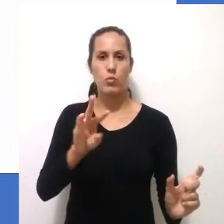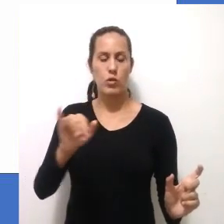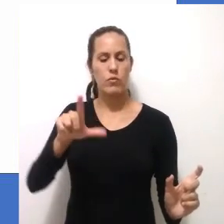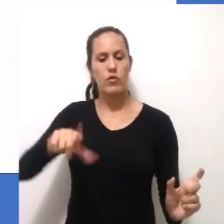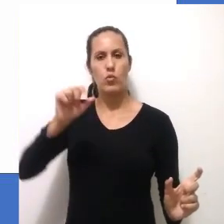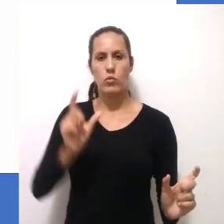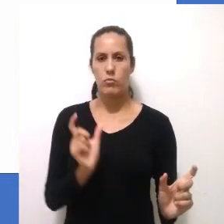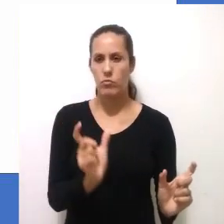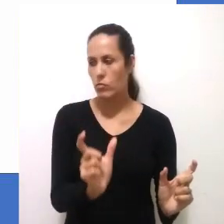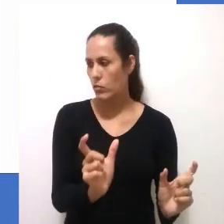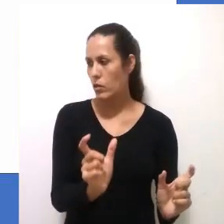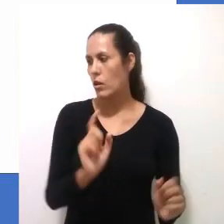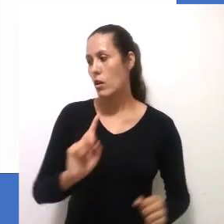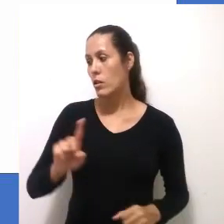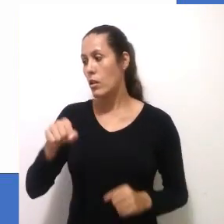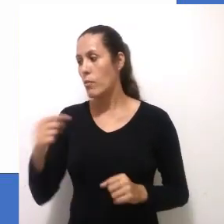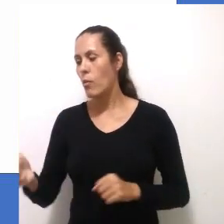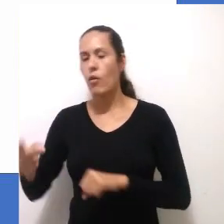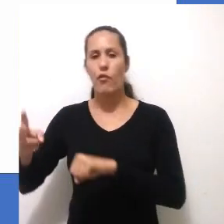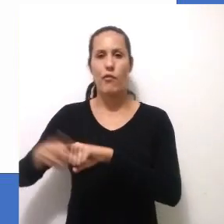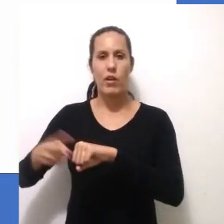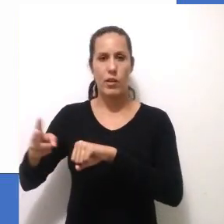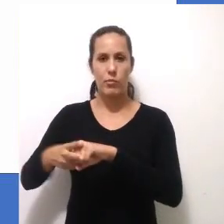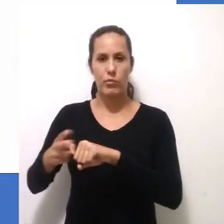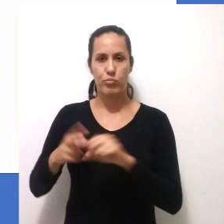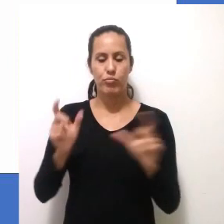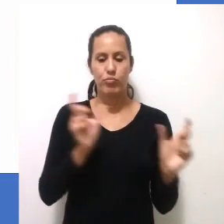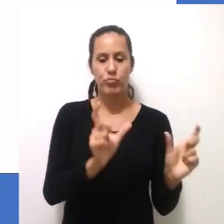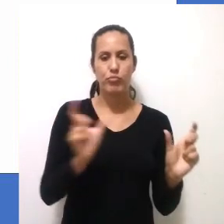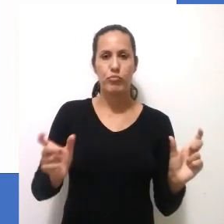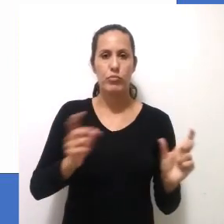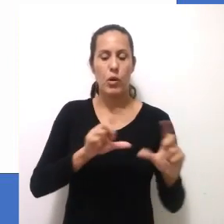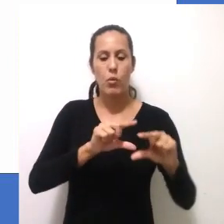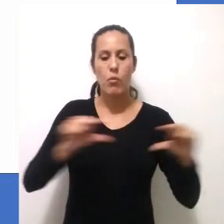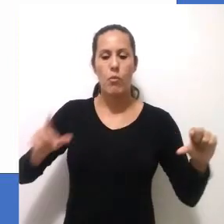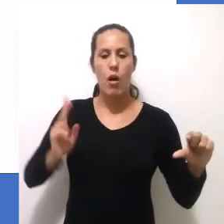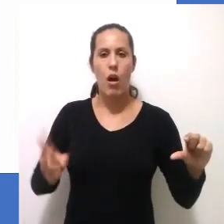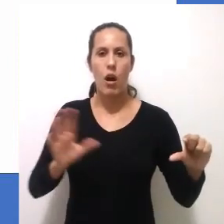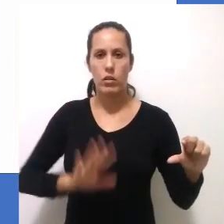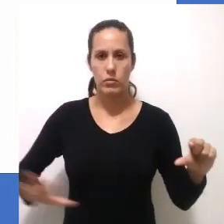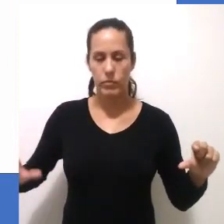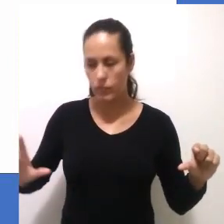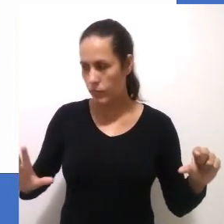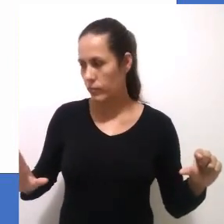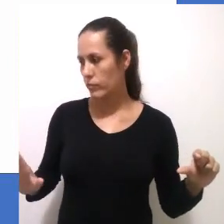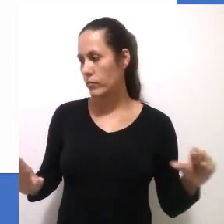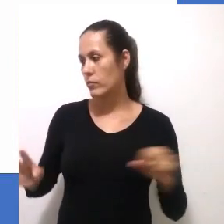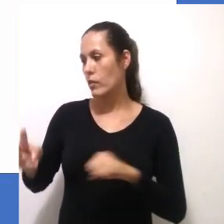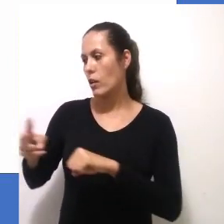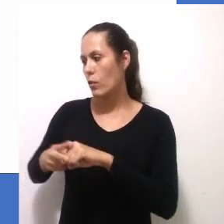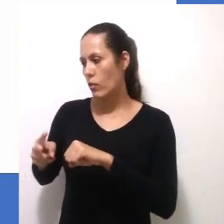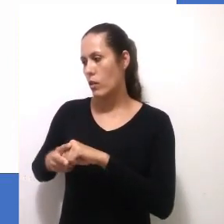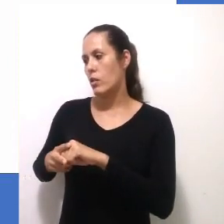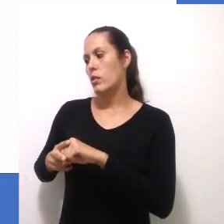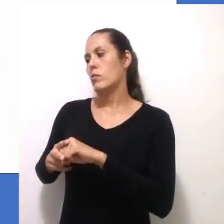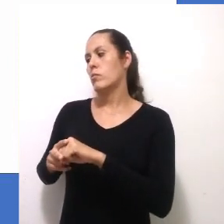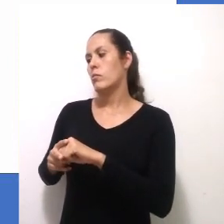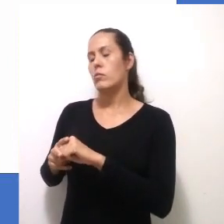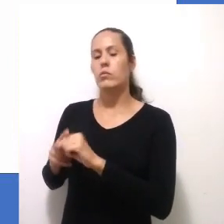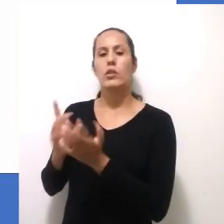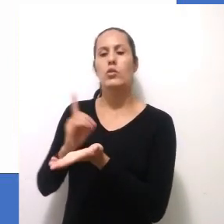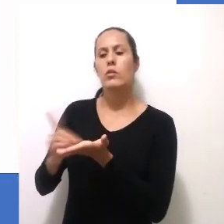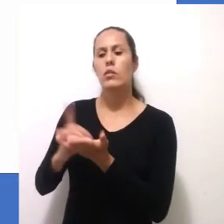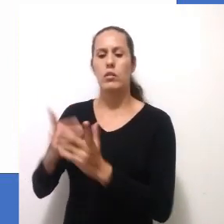will. E após isso também nós temos esse verbo no infinitivo, que é um verbo do jeito que a gente